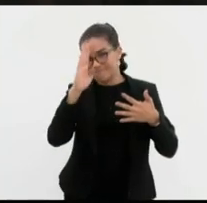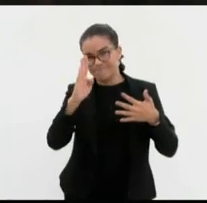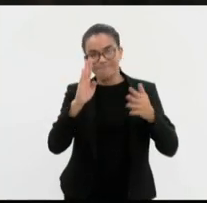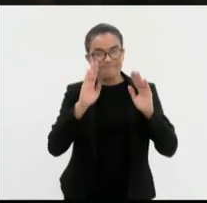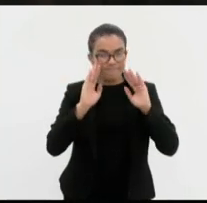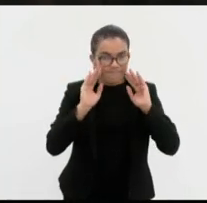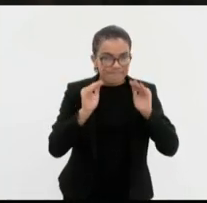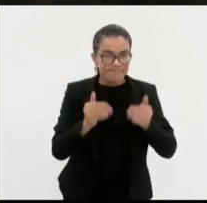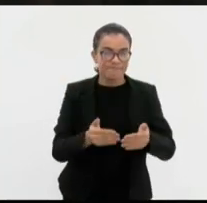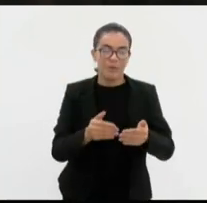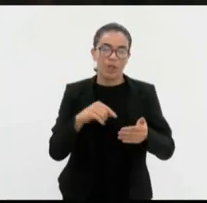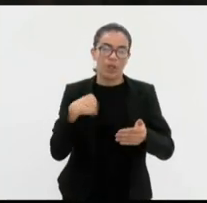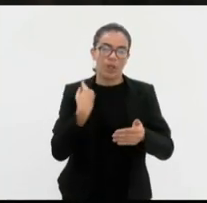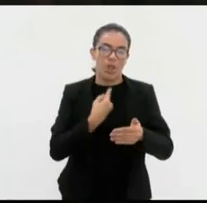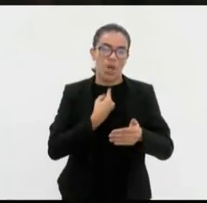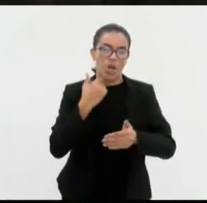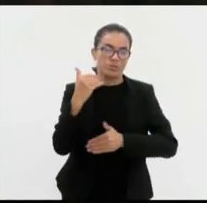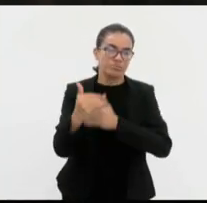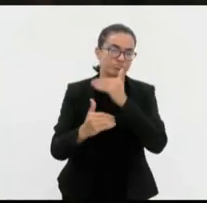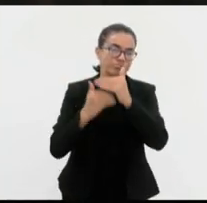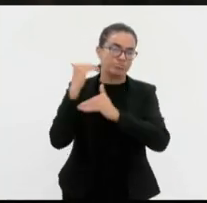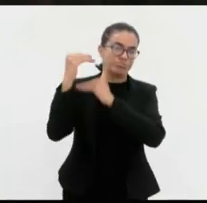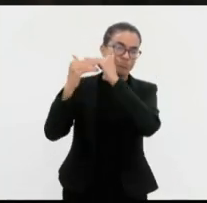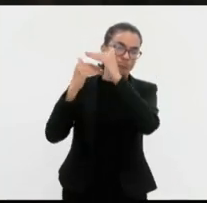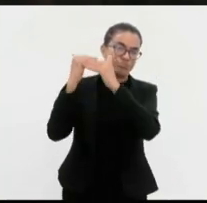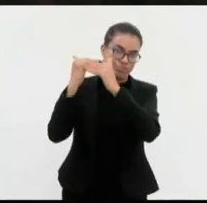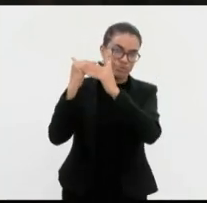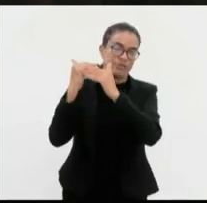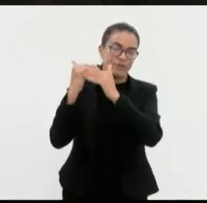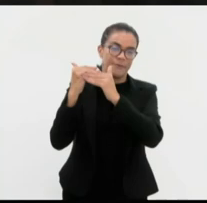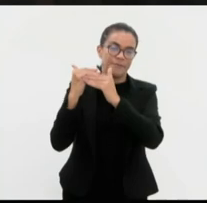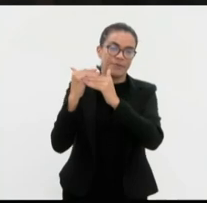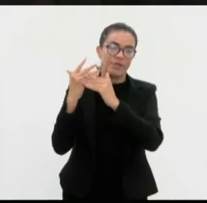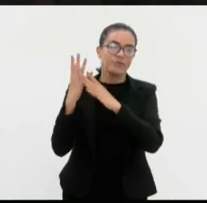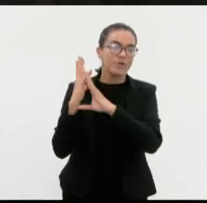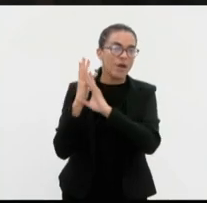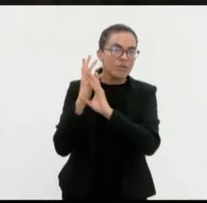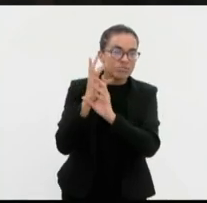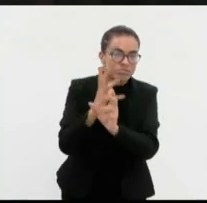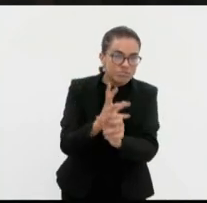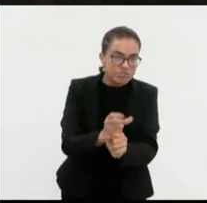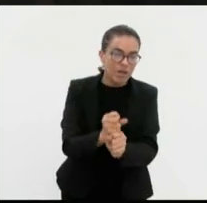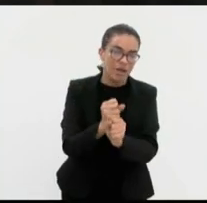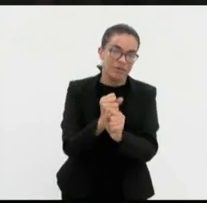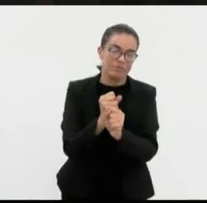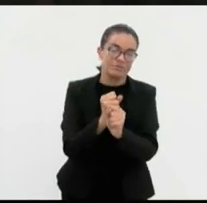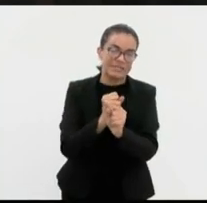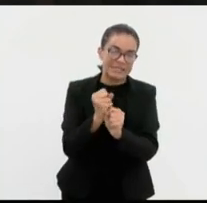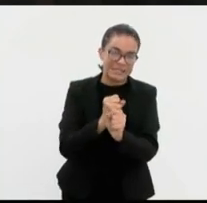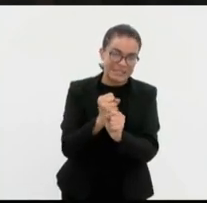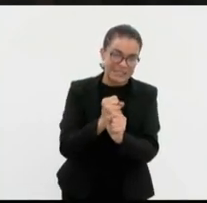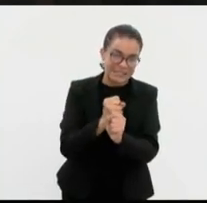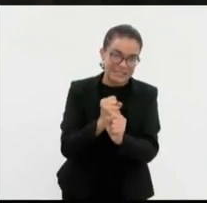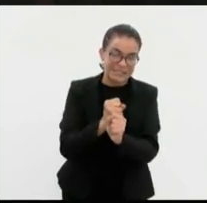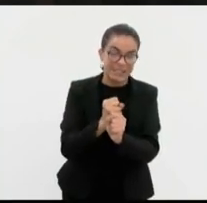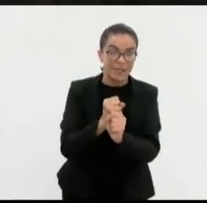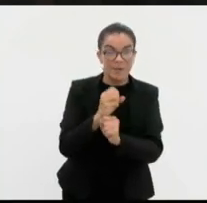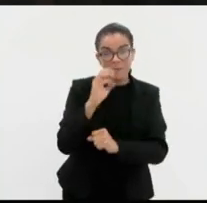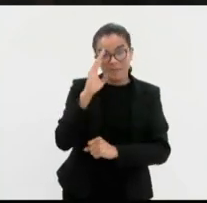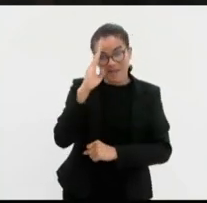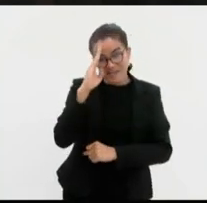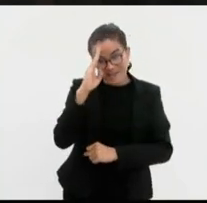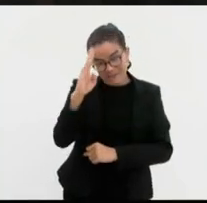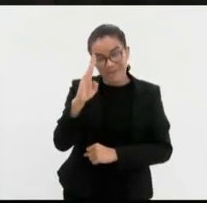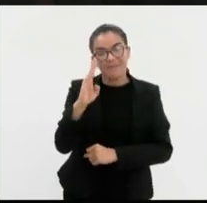que avançamos ao longo desse tempo principalmente para não ir muito